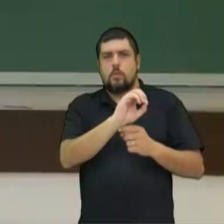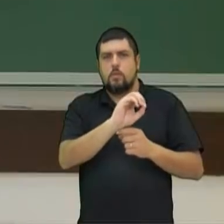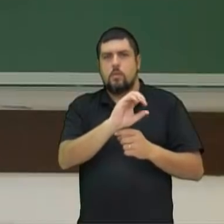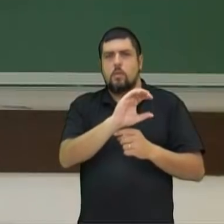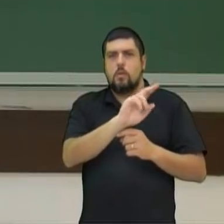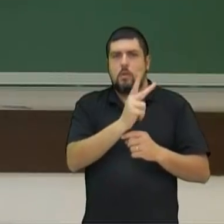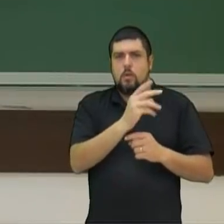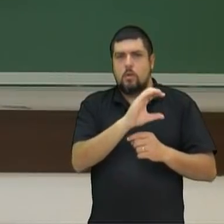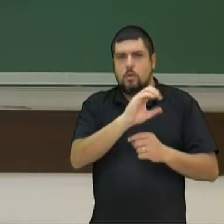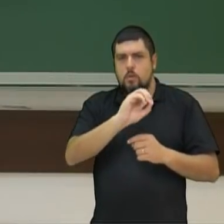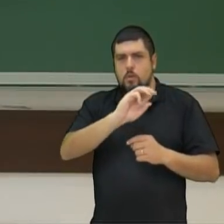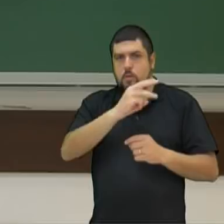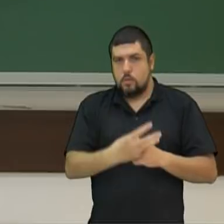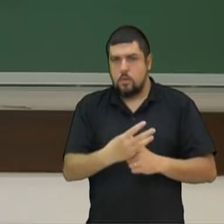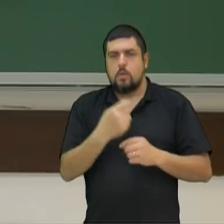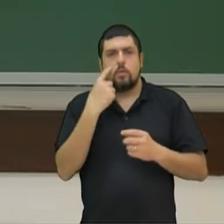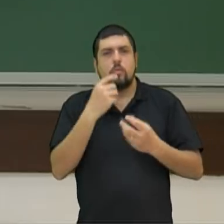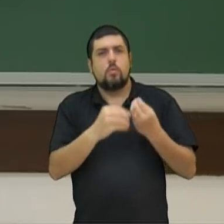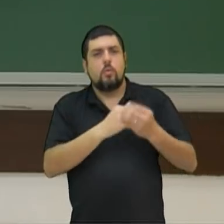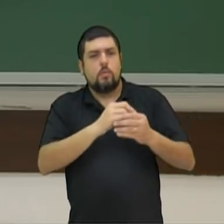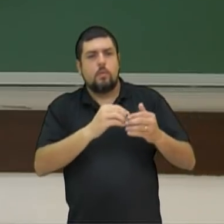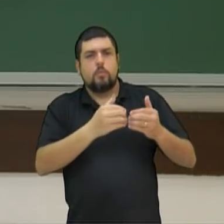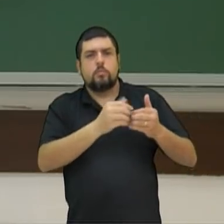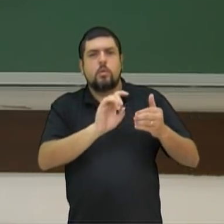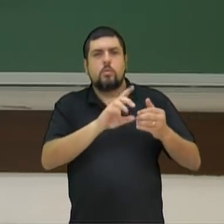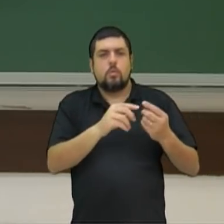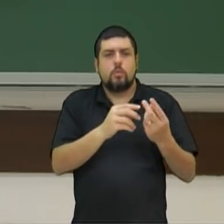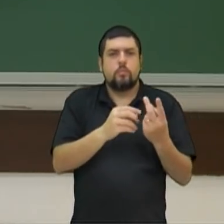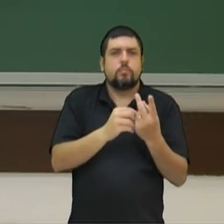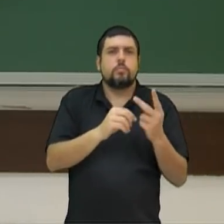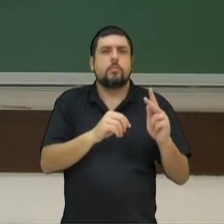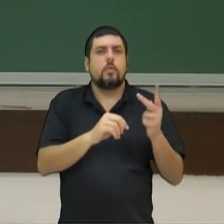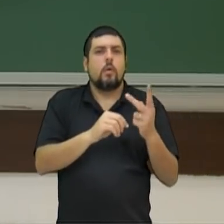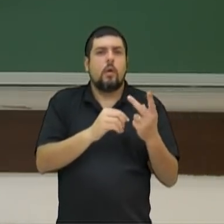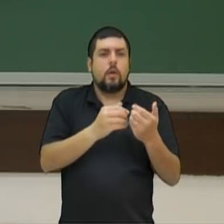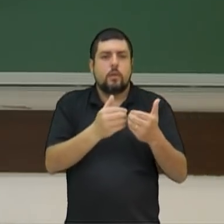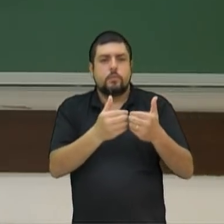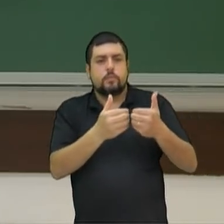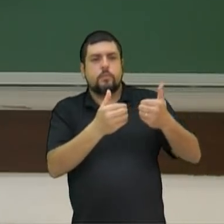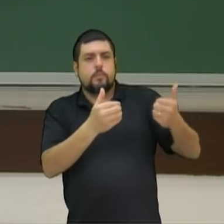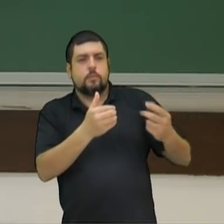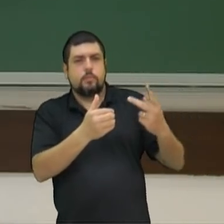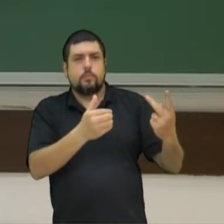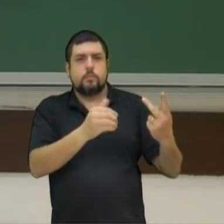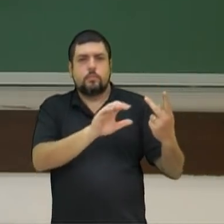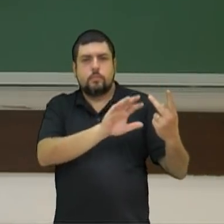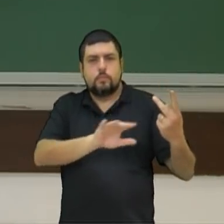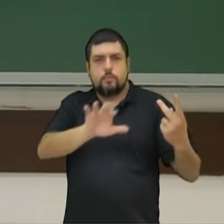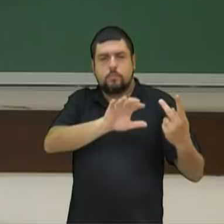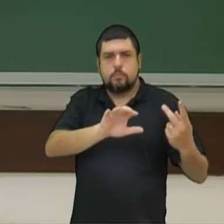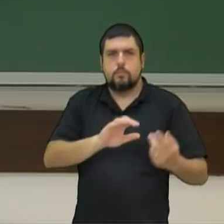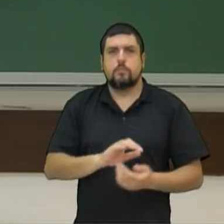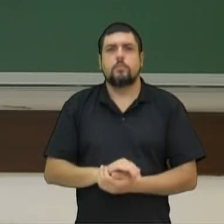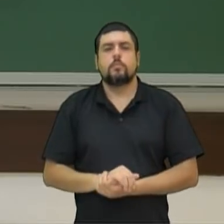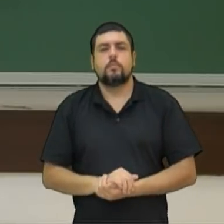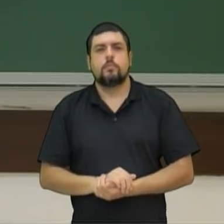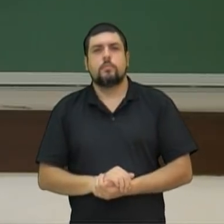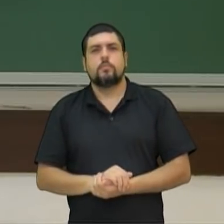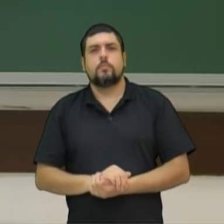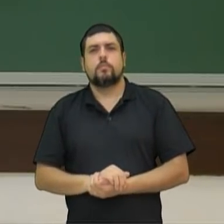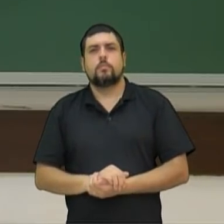fraco, dissocia-se apenas um dos hidrogênios. Maravilha? Tranquilo.